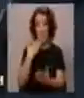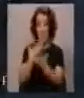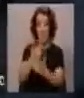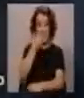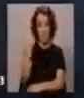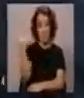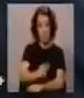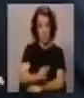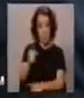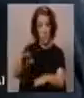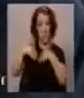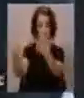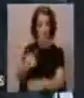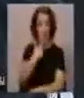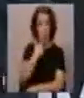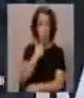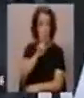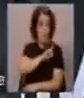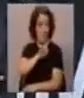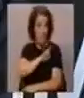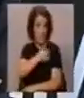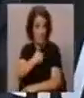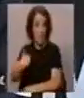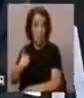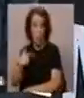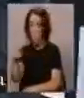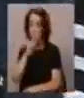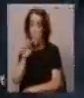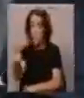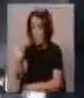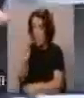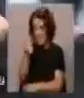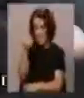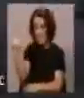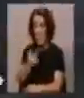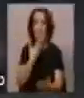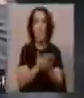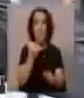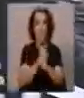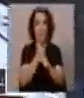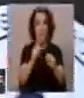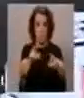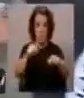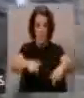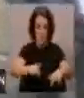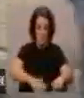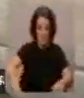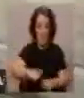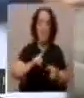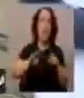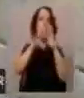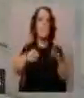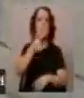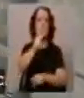saúde para revitalizar as instalações do Centro de Saúde de Ceia, as instalações do Pavilhão 5 para materno-infantil e para dar